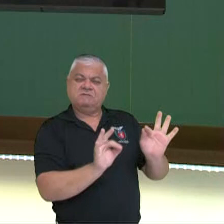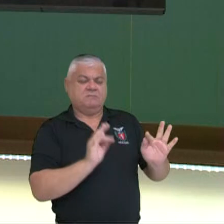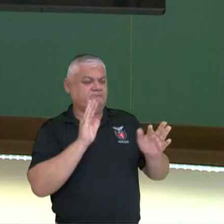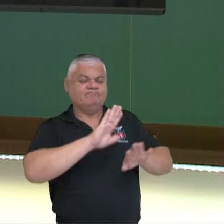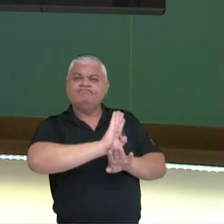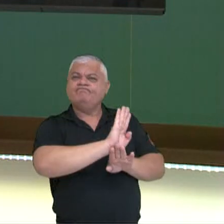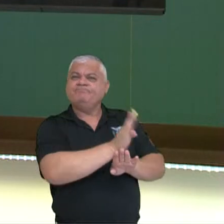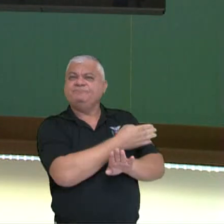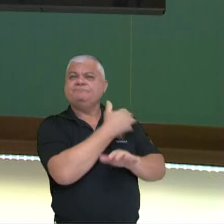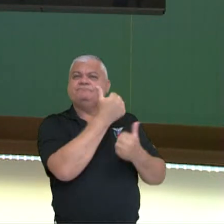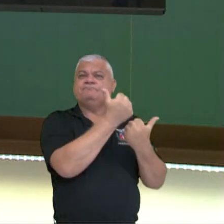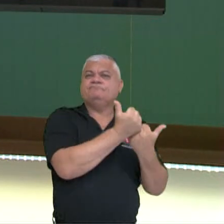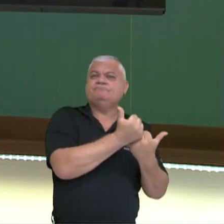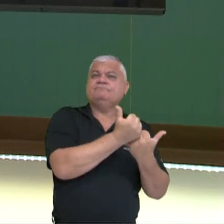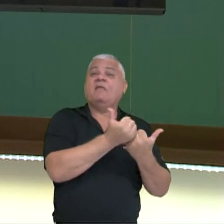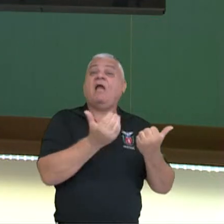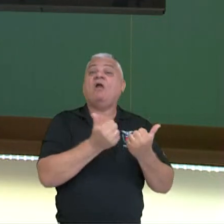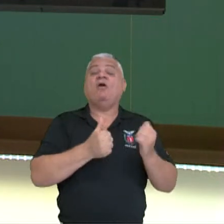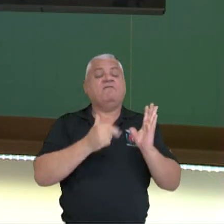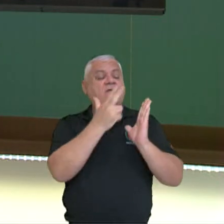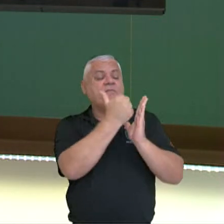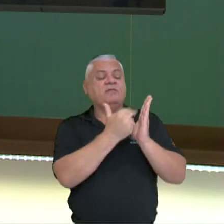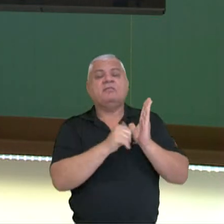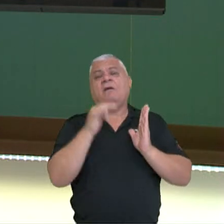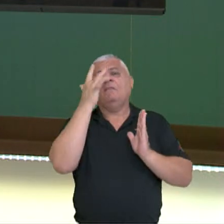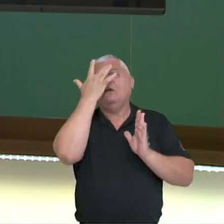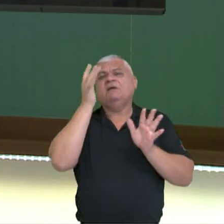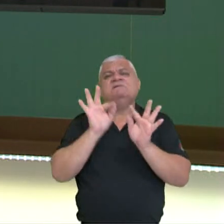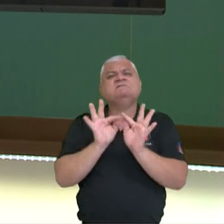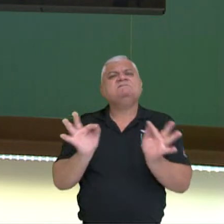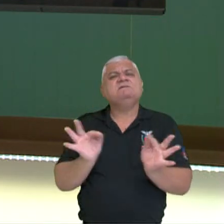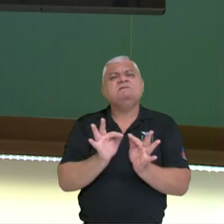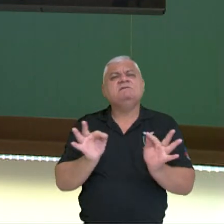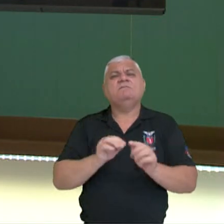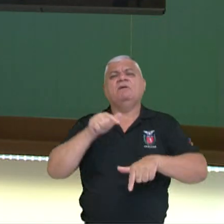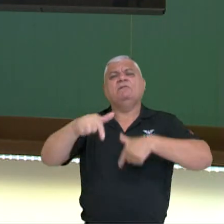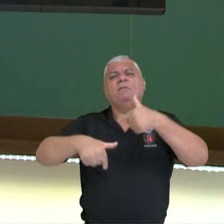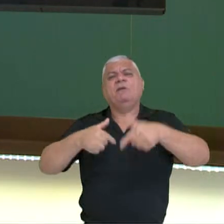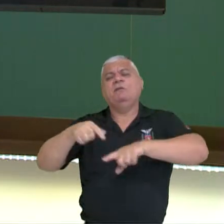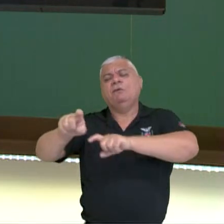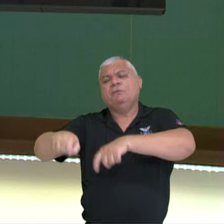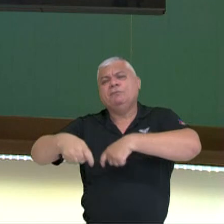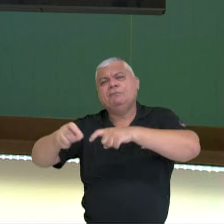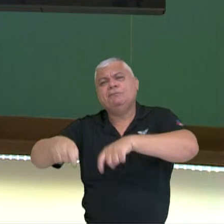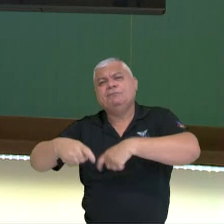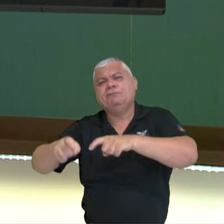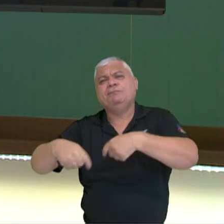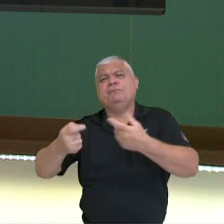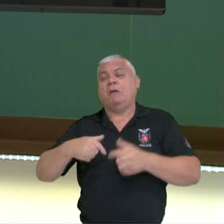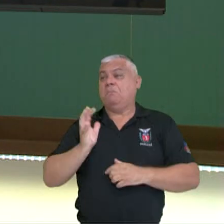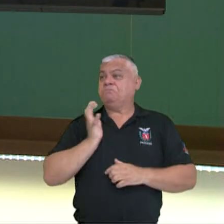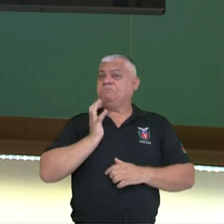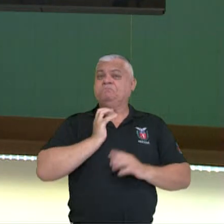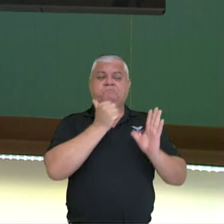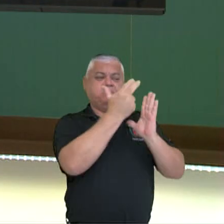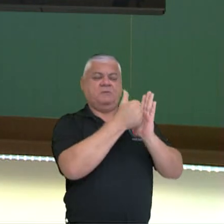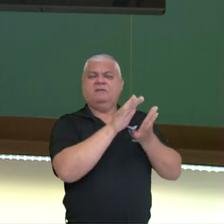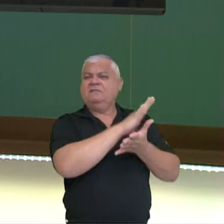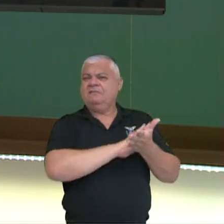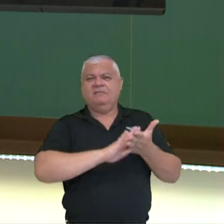acontecer que eles vão pintar as pessoas simples do campo, então não vai ter mais aquele ideal de burguesia que a gente via nos